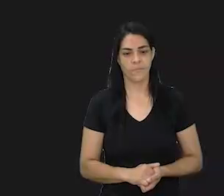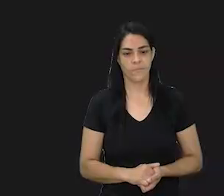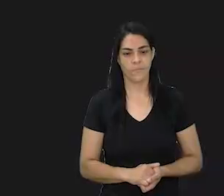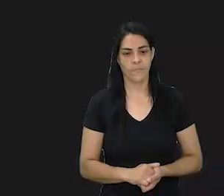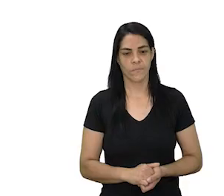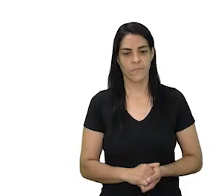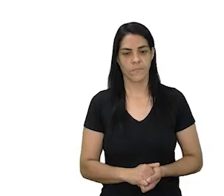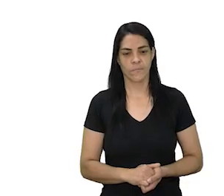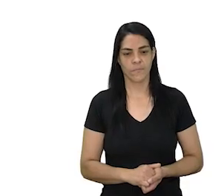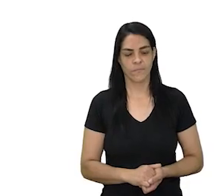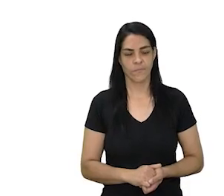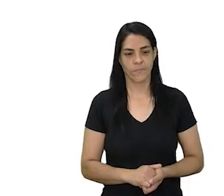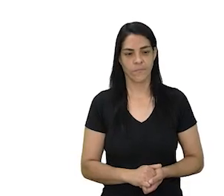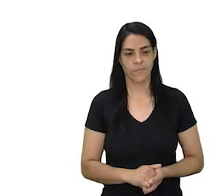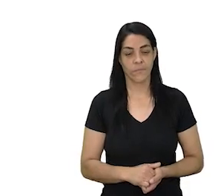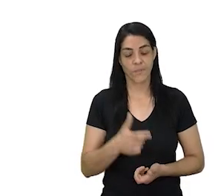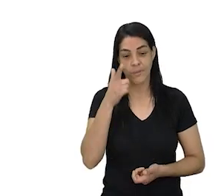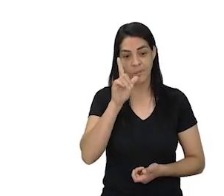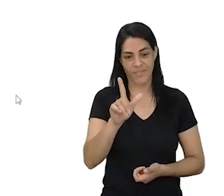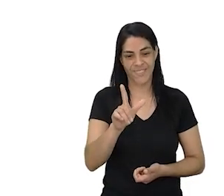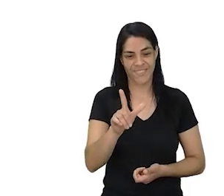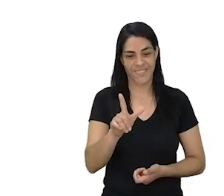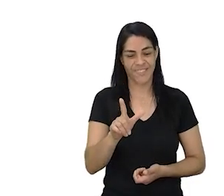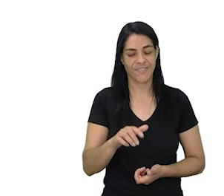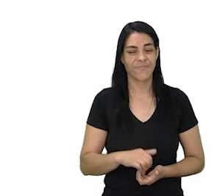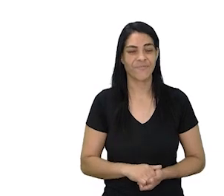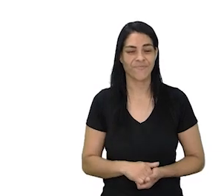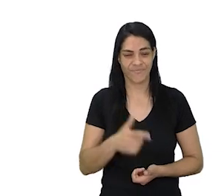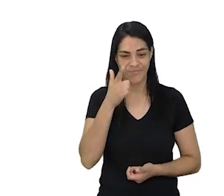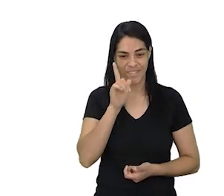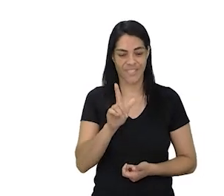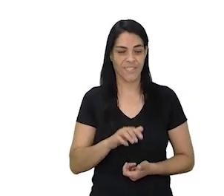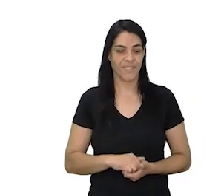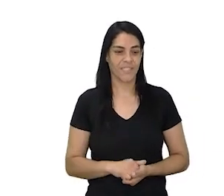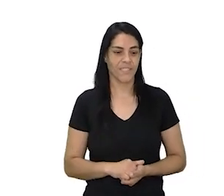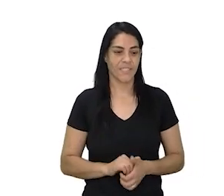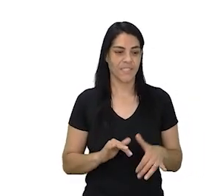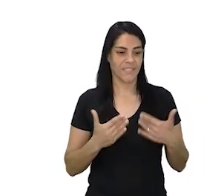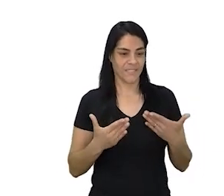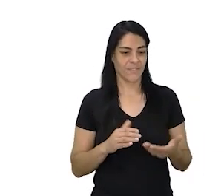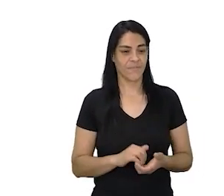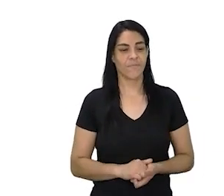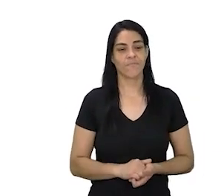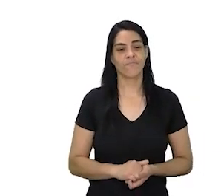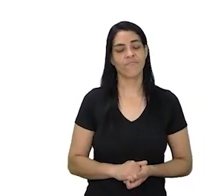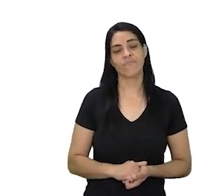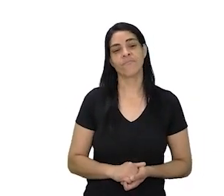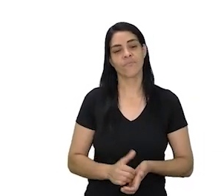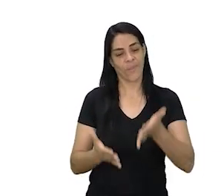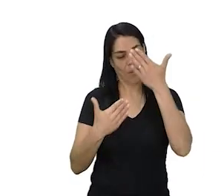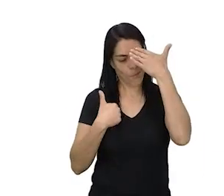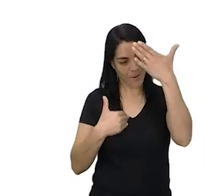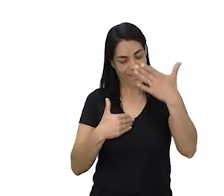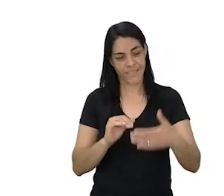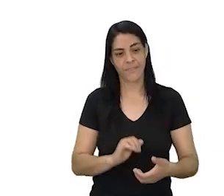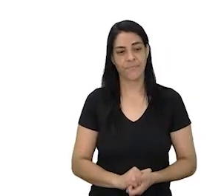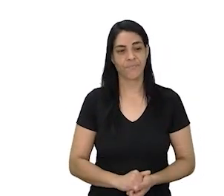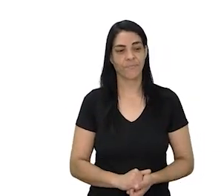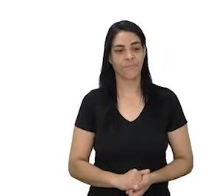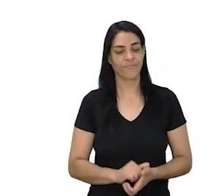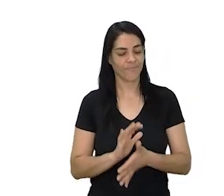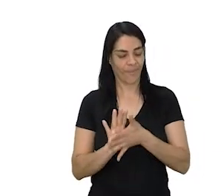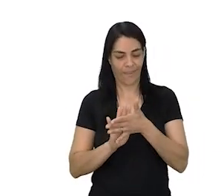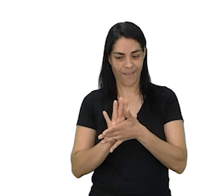para a gente poder... Foi? Foi sim. Bom, agora foi. Obrigada, Suzete.